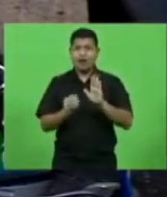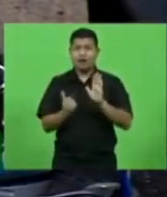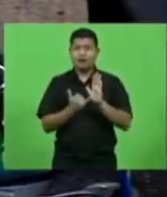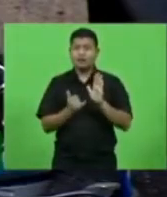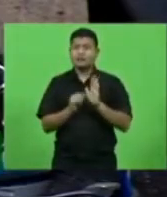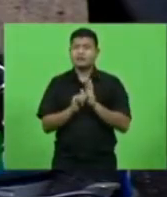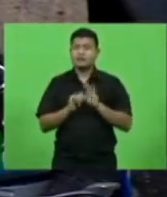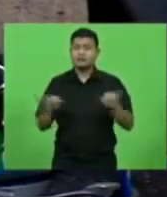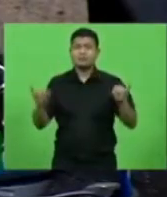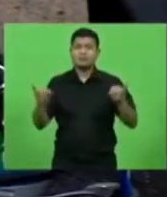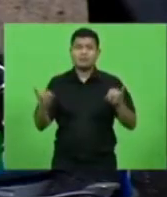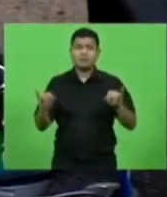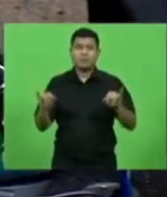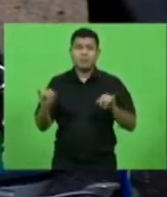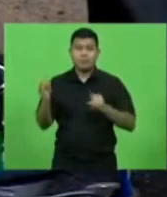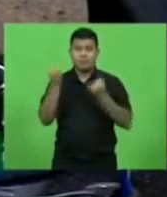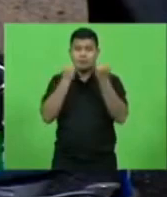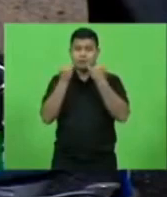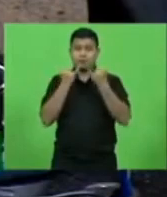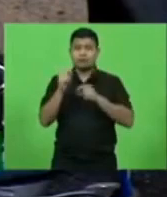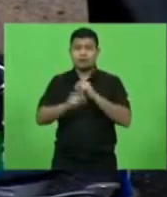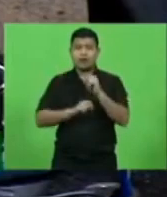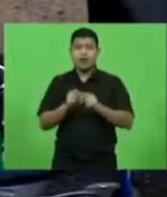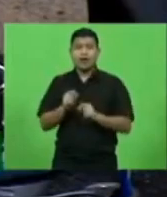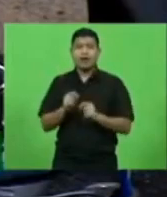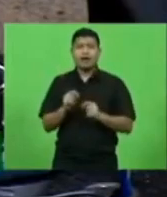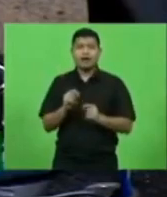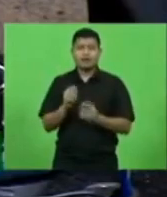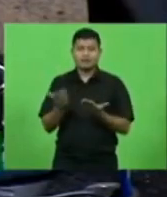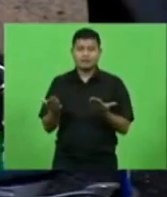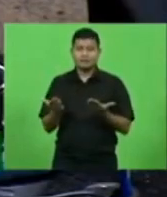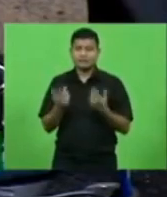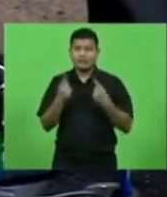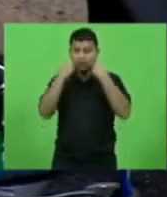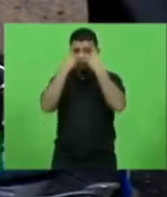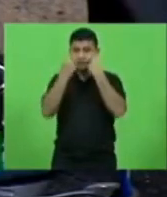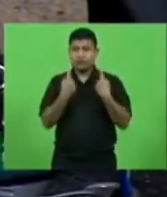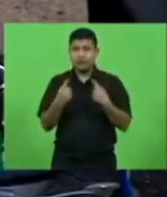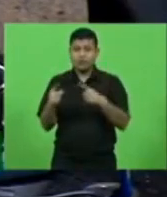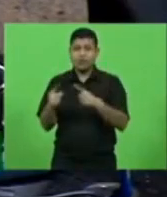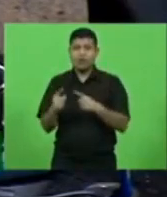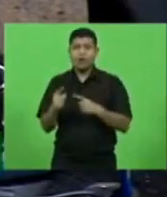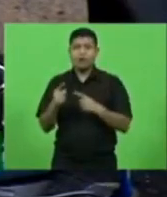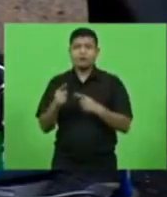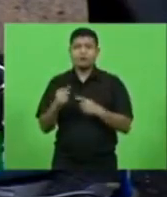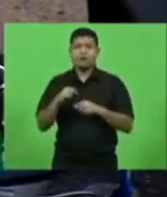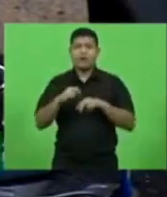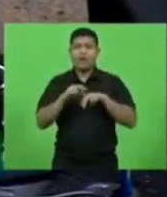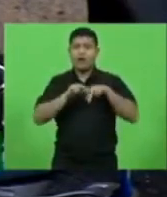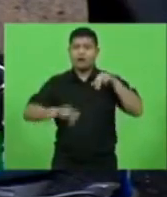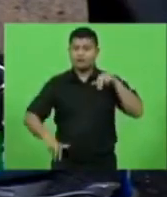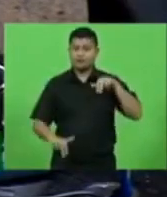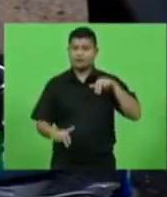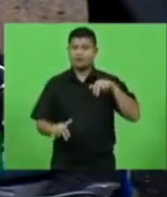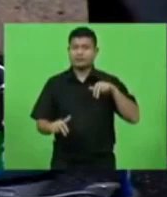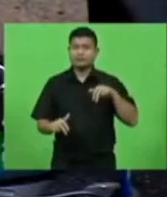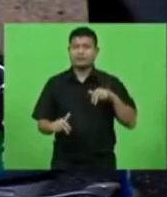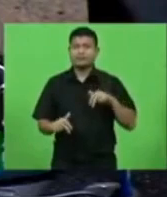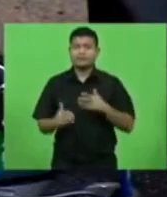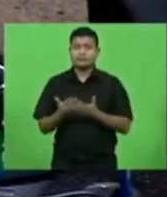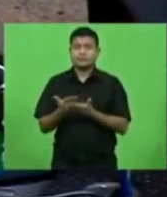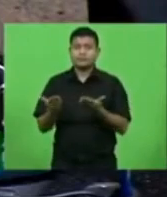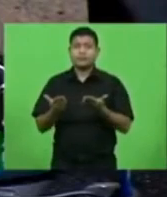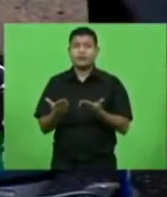Academia Espanhola sobre expressão e violência de gênero. E nesse informativo teve que definir, finalmente, de uma forma legal e oficial, qual seria o